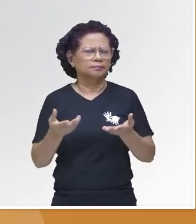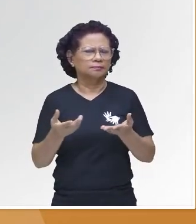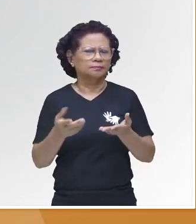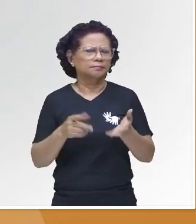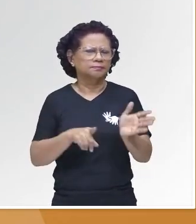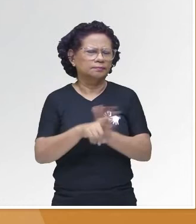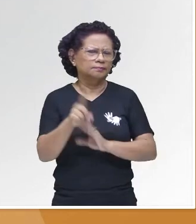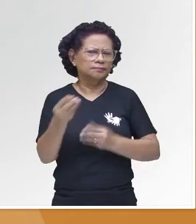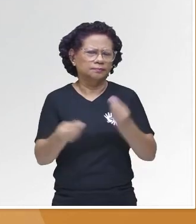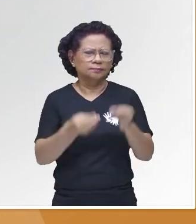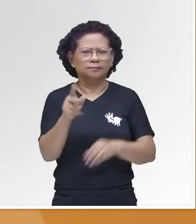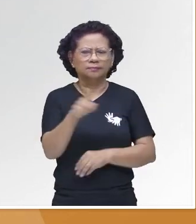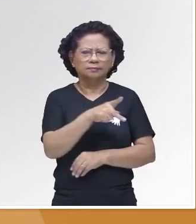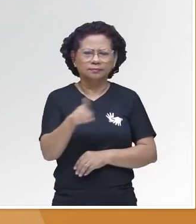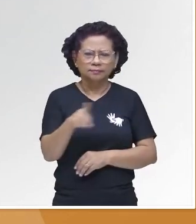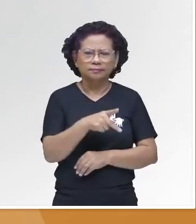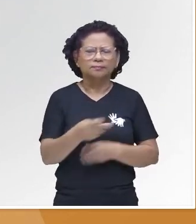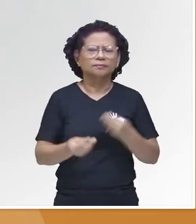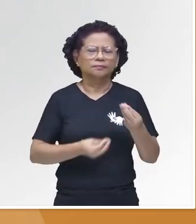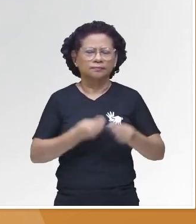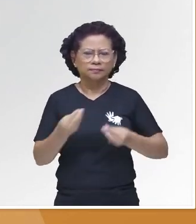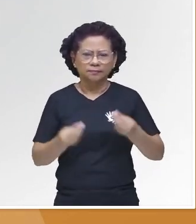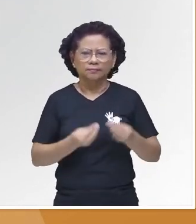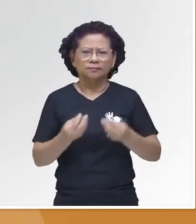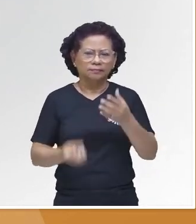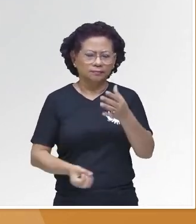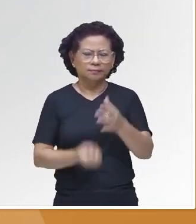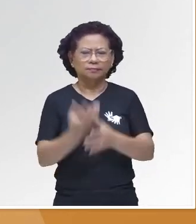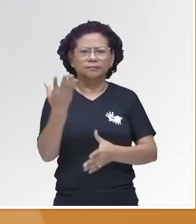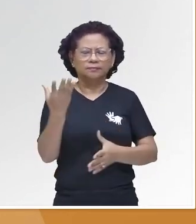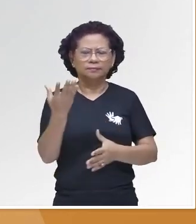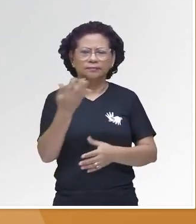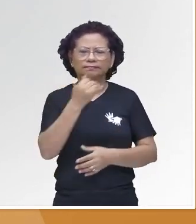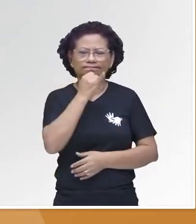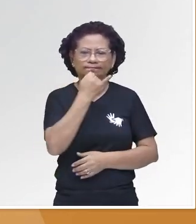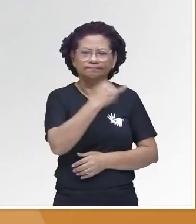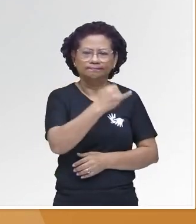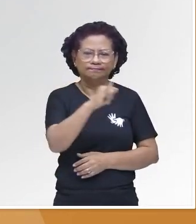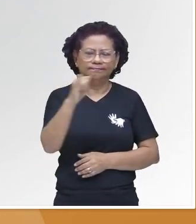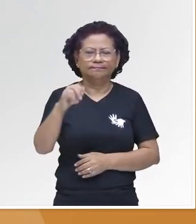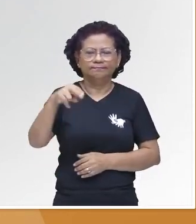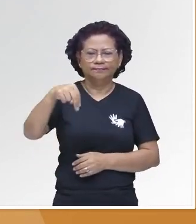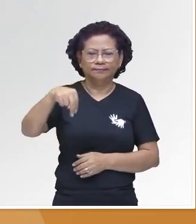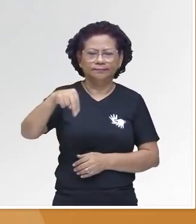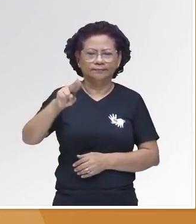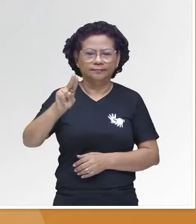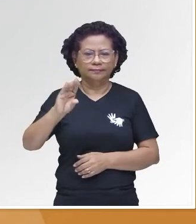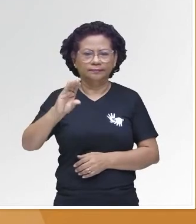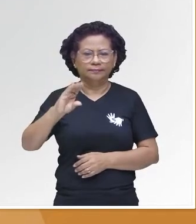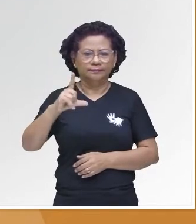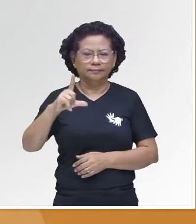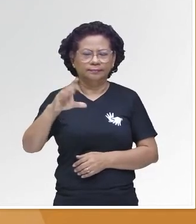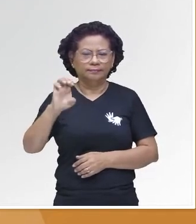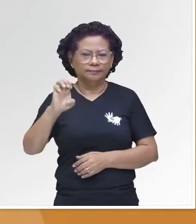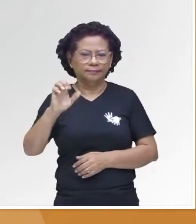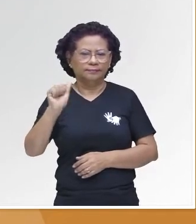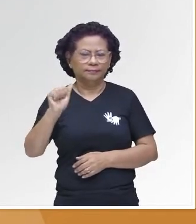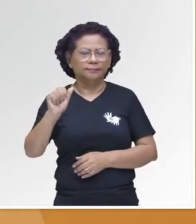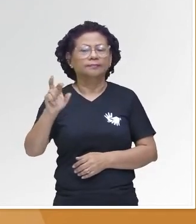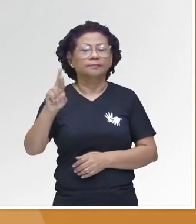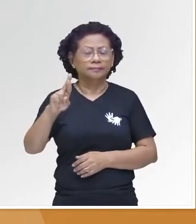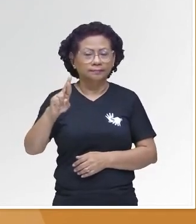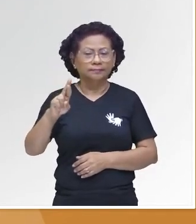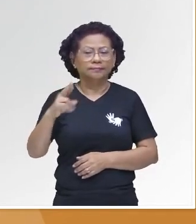professora, né? Como que é formada essa energia nuclear? A senhora falou aí de elementos químicos,